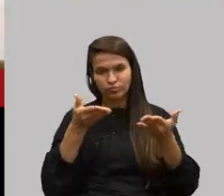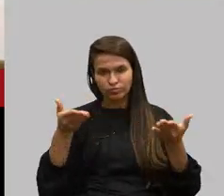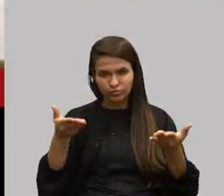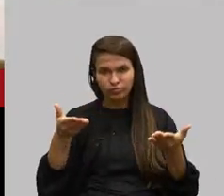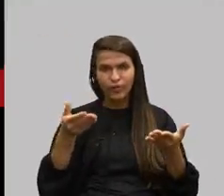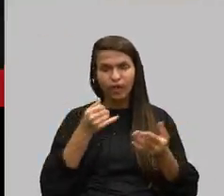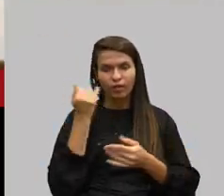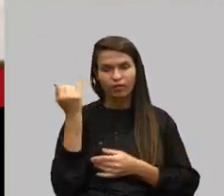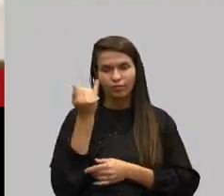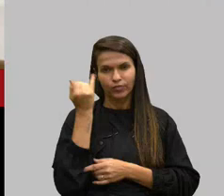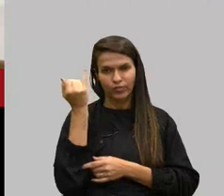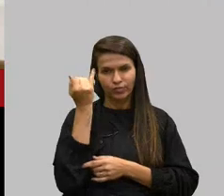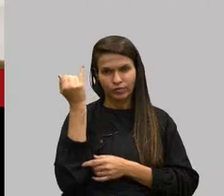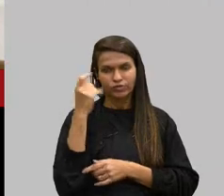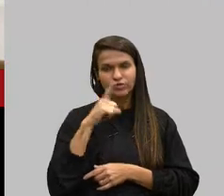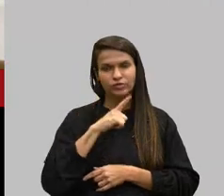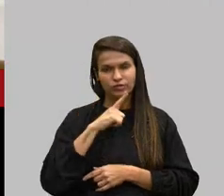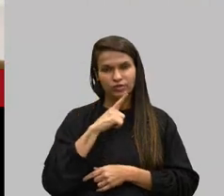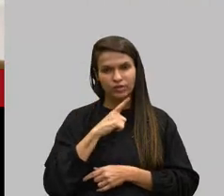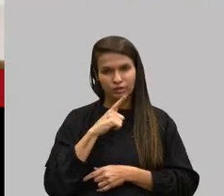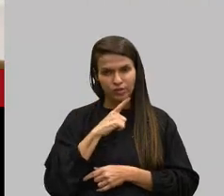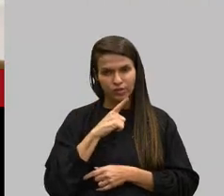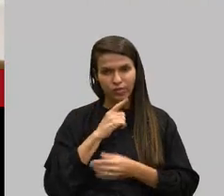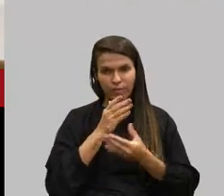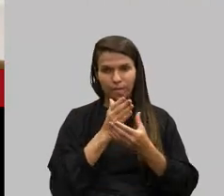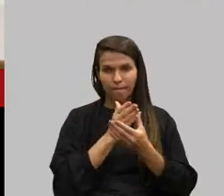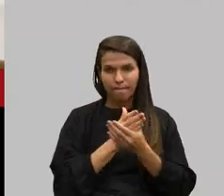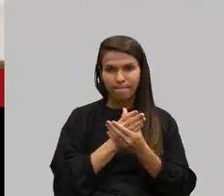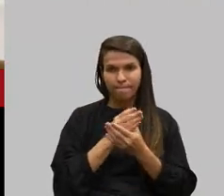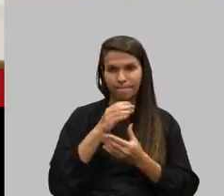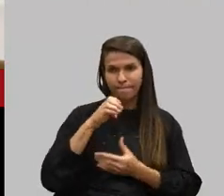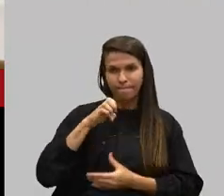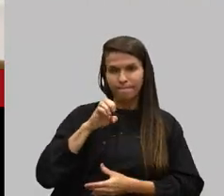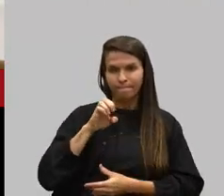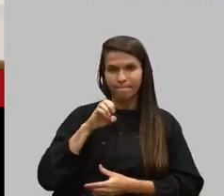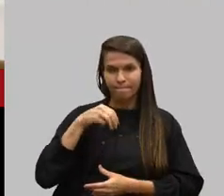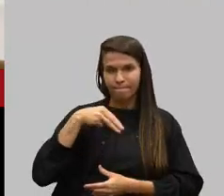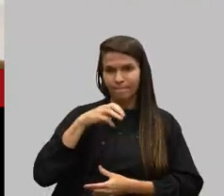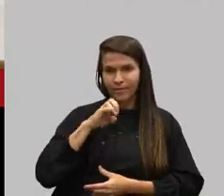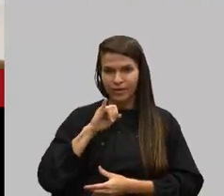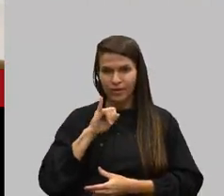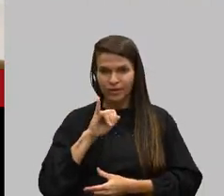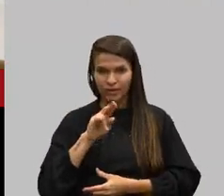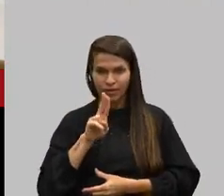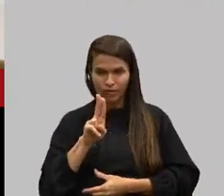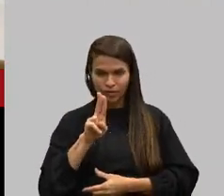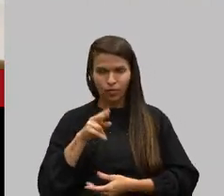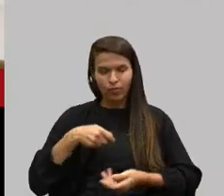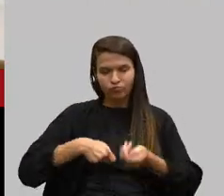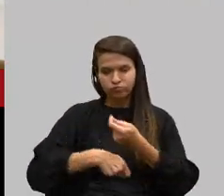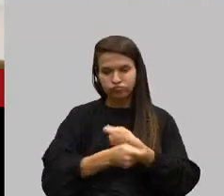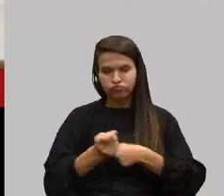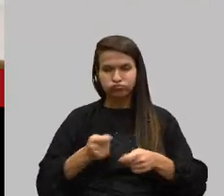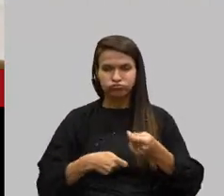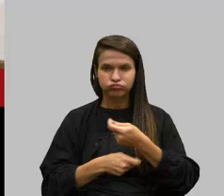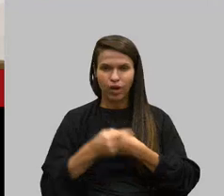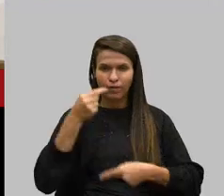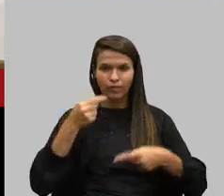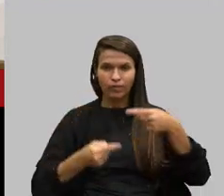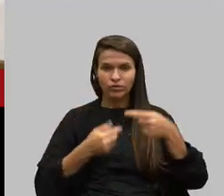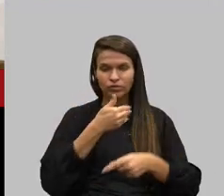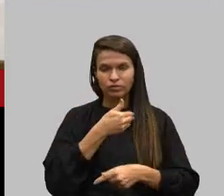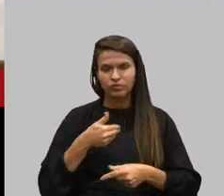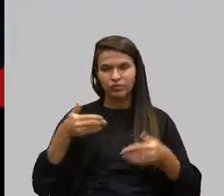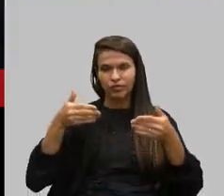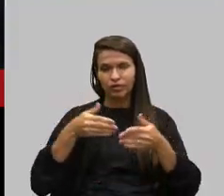importância de ter uma pasta meio como articuladora das ações das políticas públicas para as